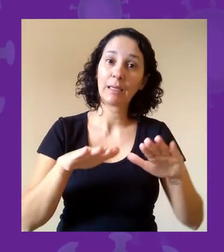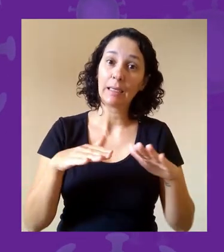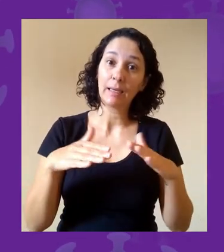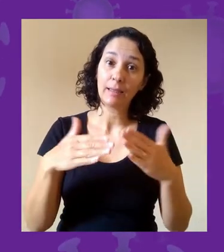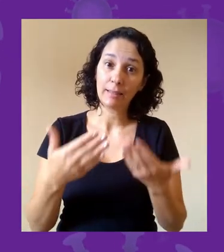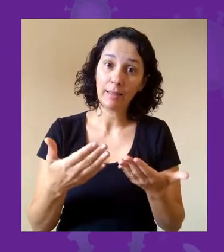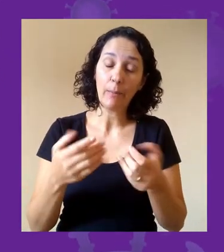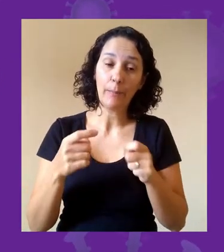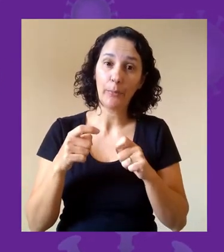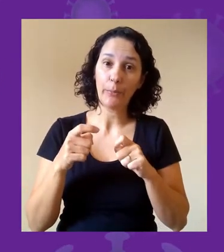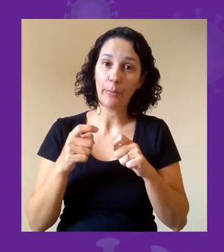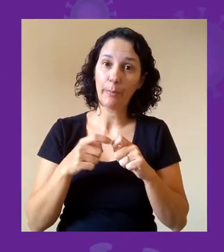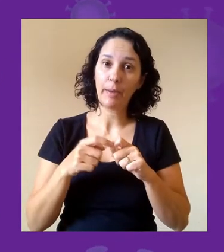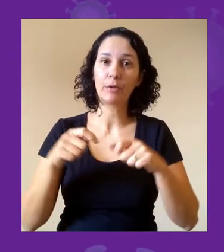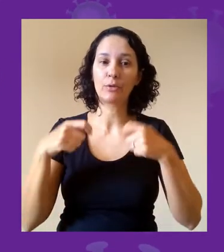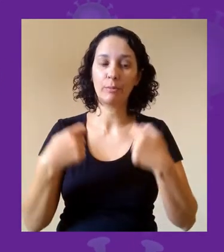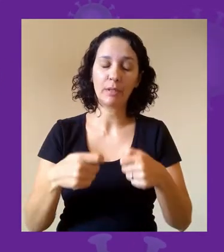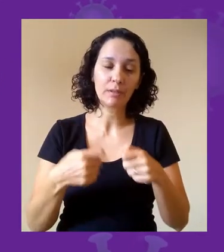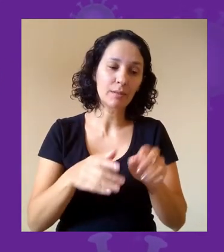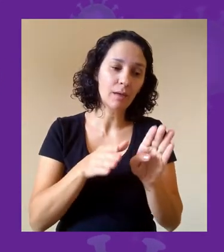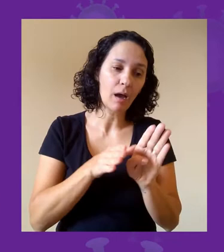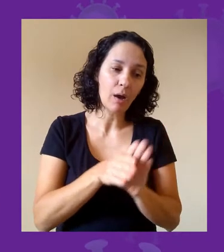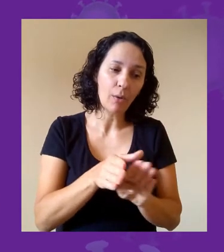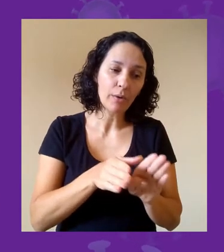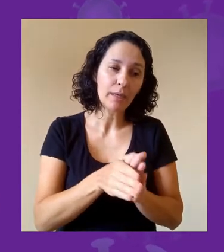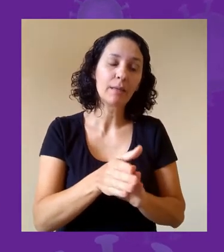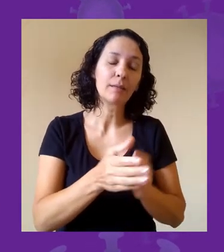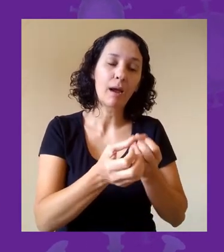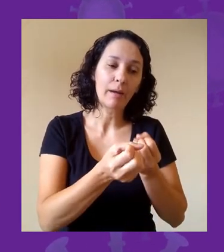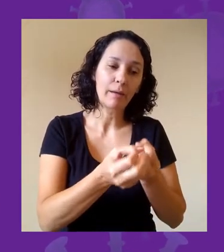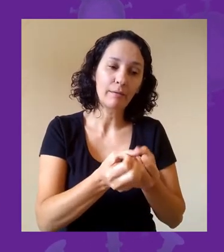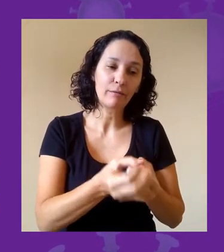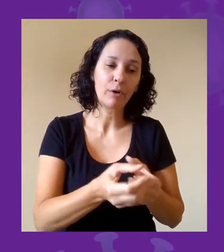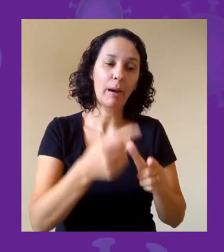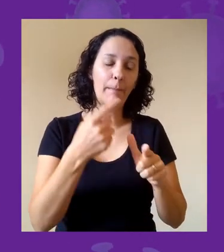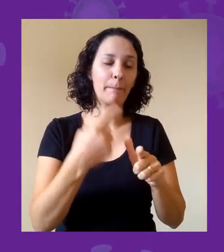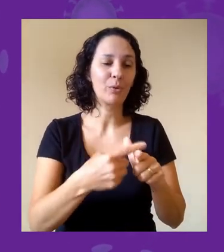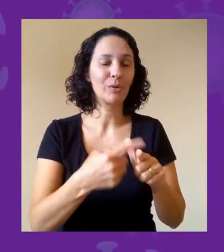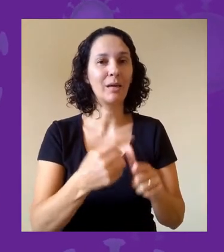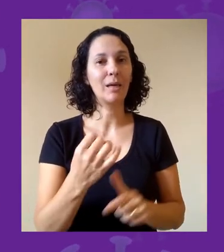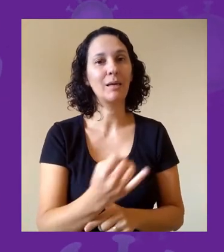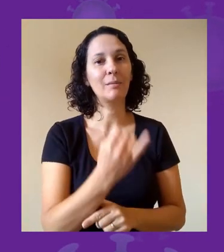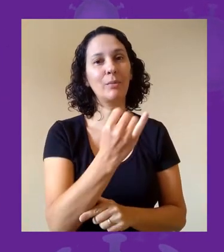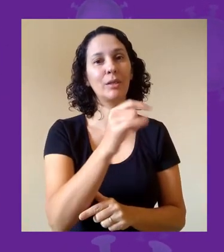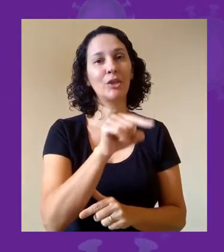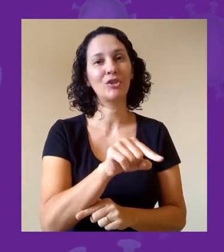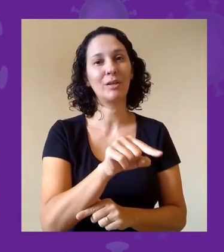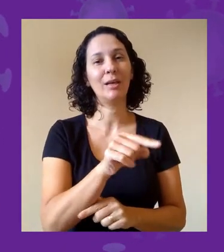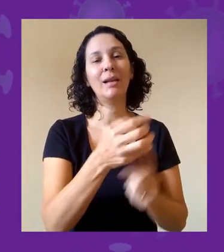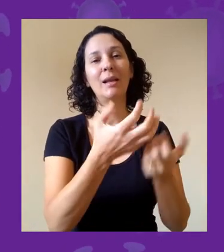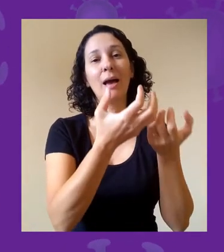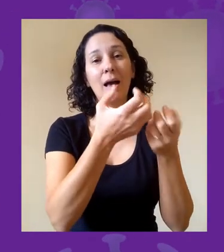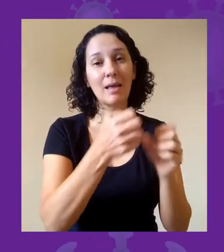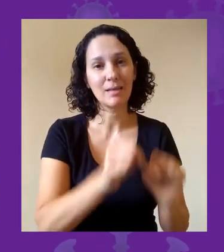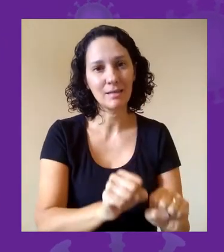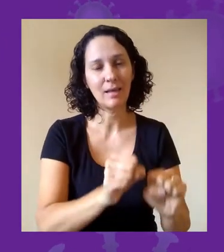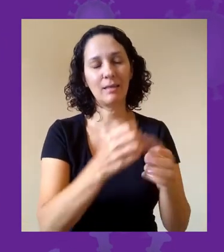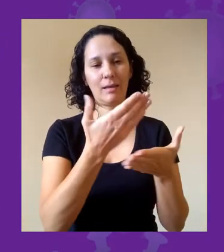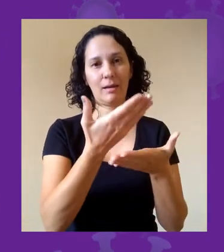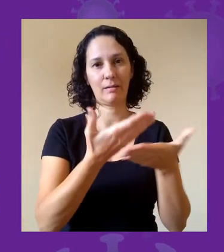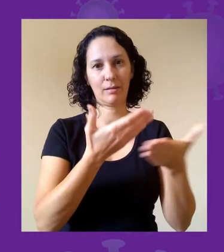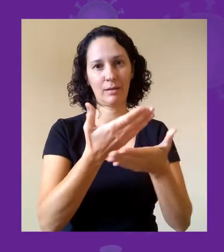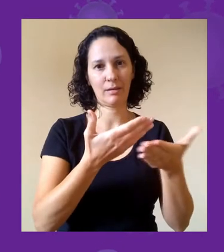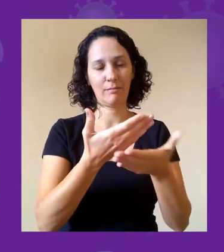ele tem uma evidência de segurança então cabe ao médico orientar e informar a pessoa em busca da adesão terapêutica